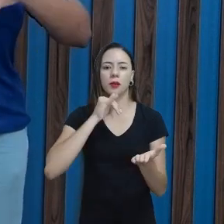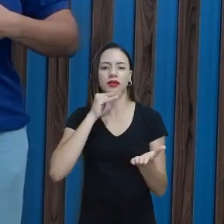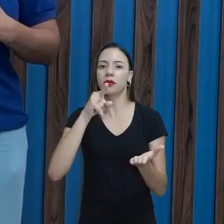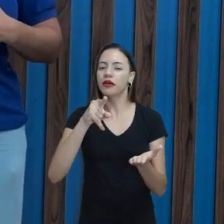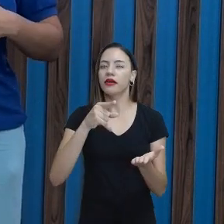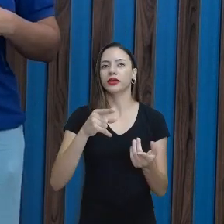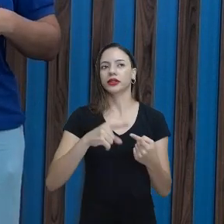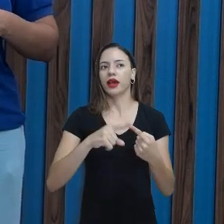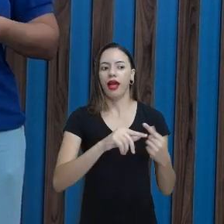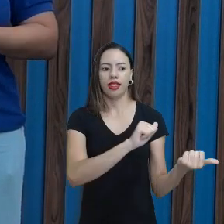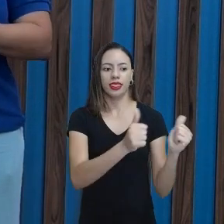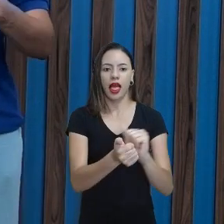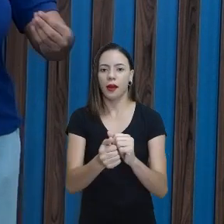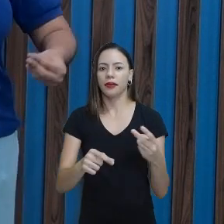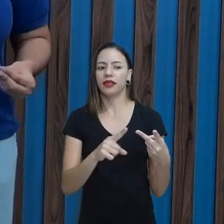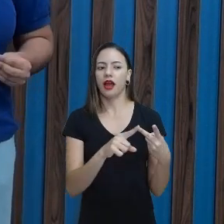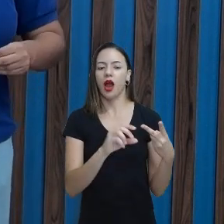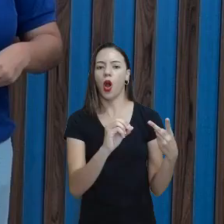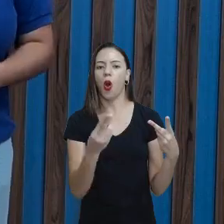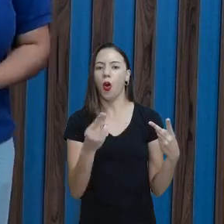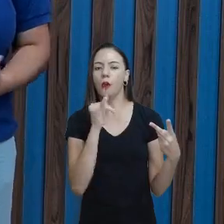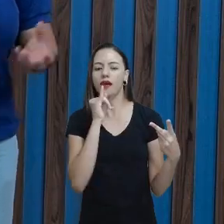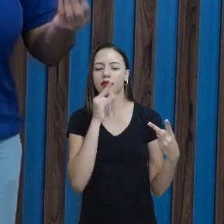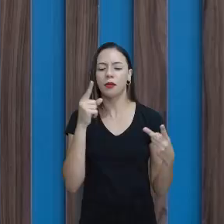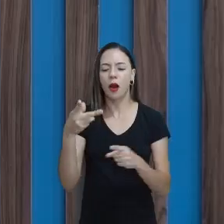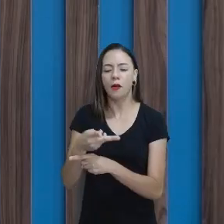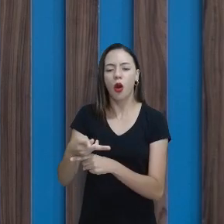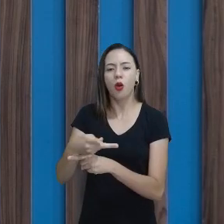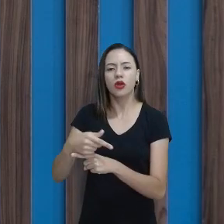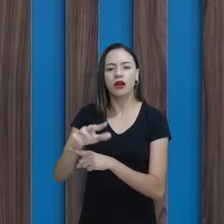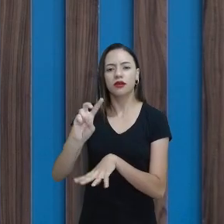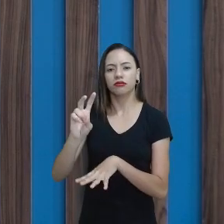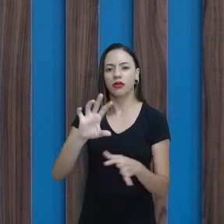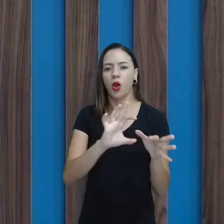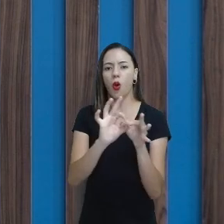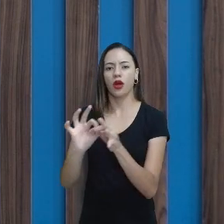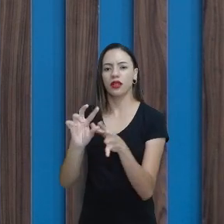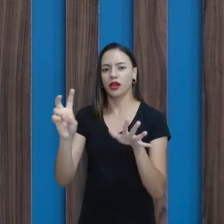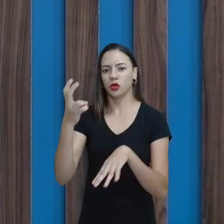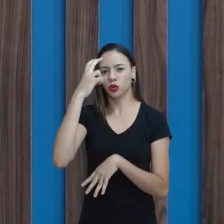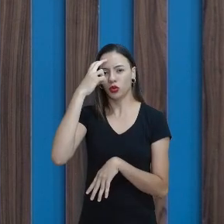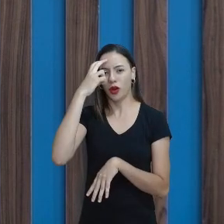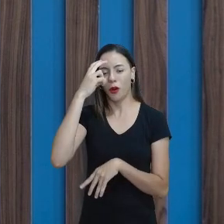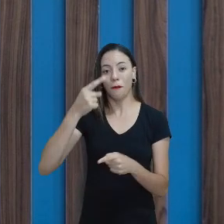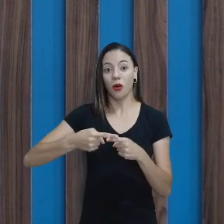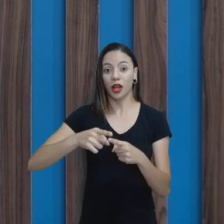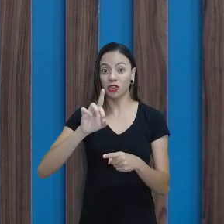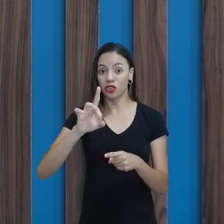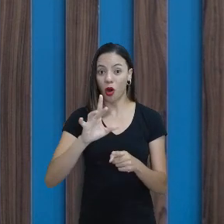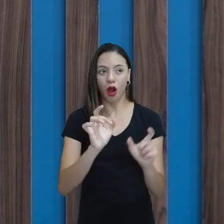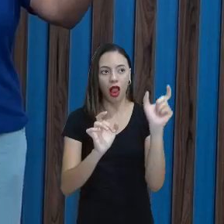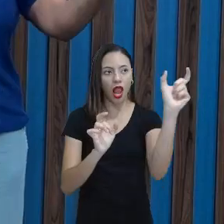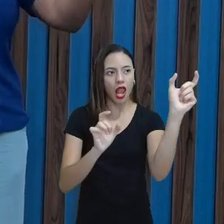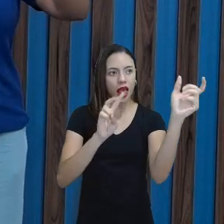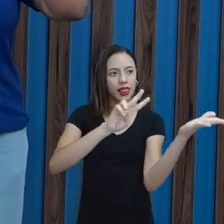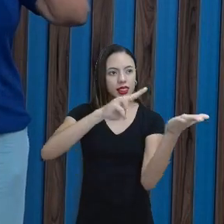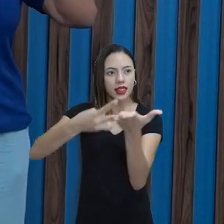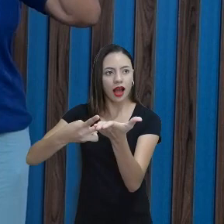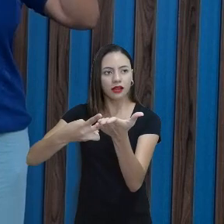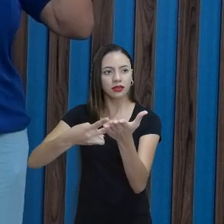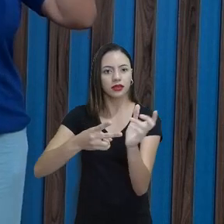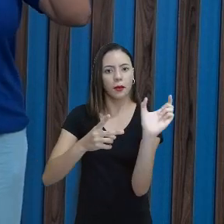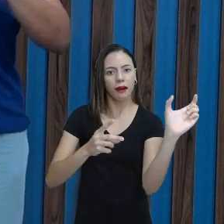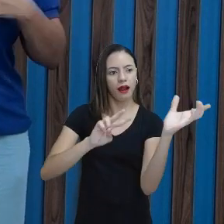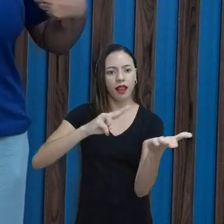adapta, se você procura num contexto cultural algo semelhante, já que você não traduz apenas palavras, um texto seco, você